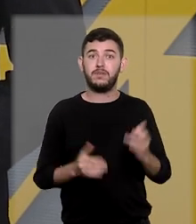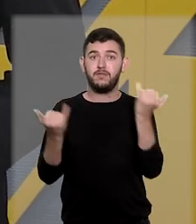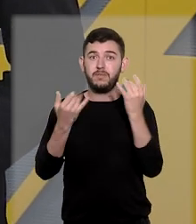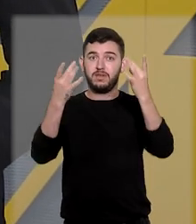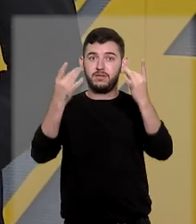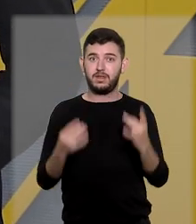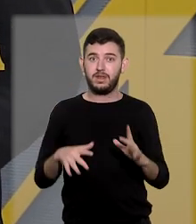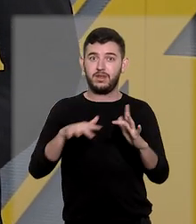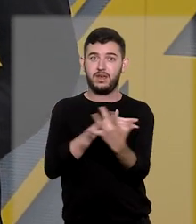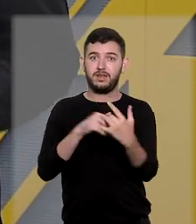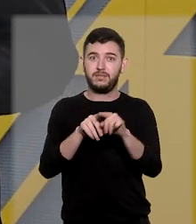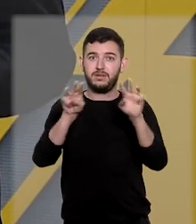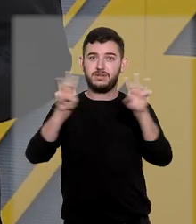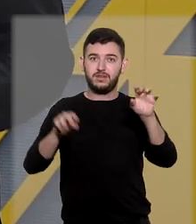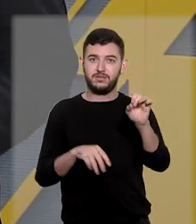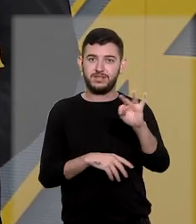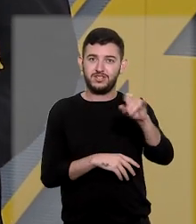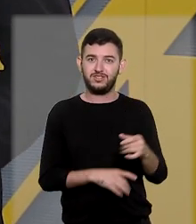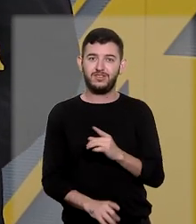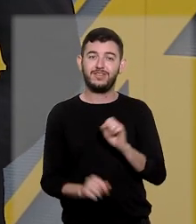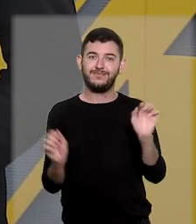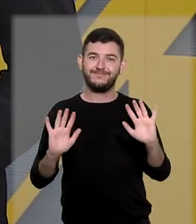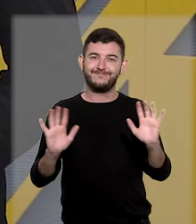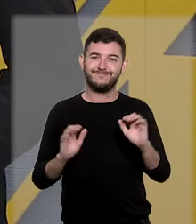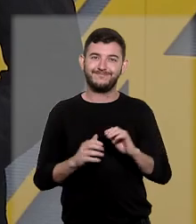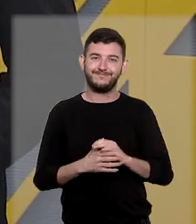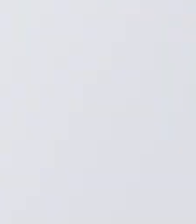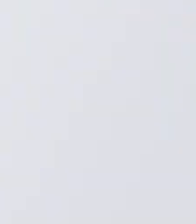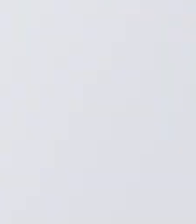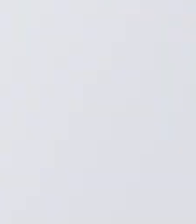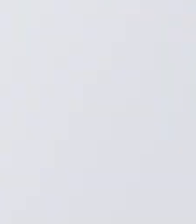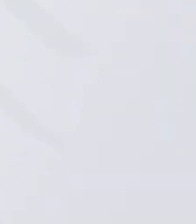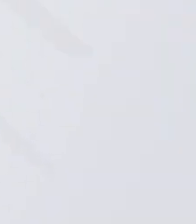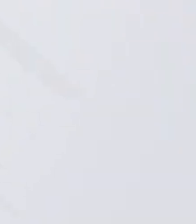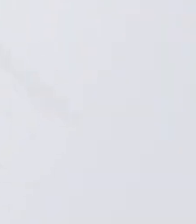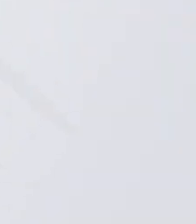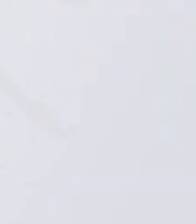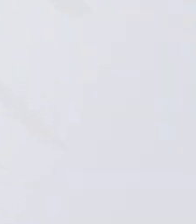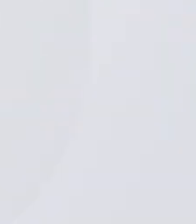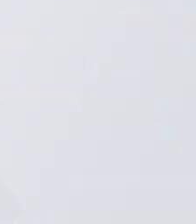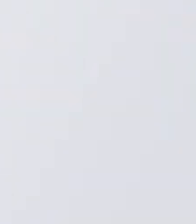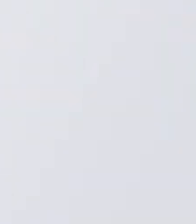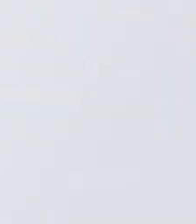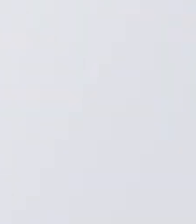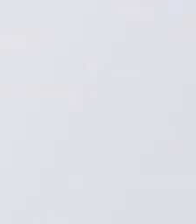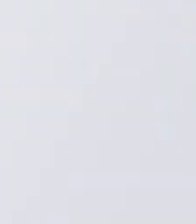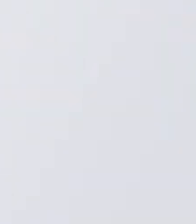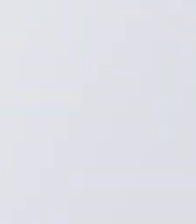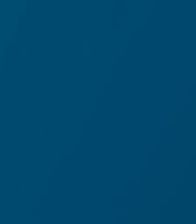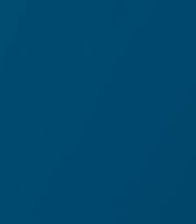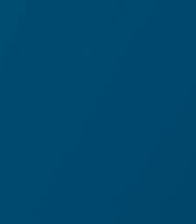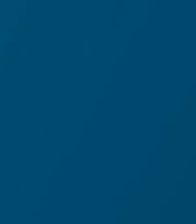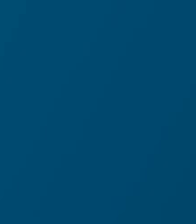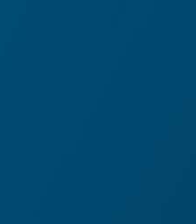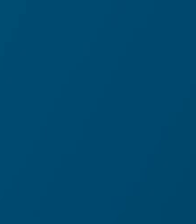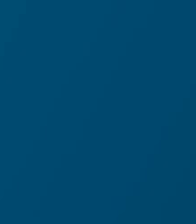no site do STJ e nas nossas redes sociais. Até a próxima!